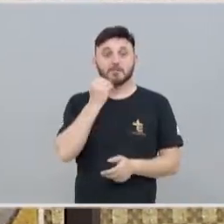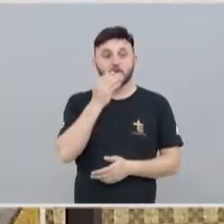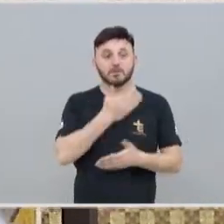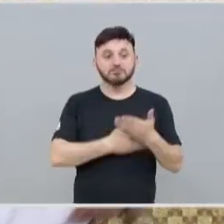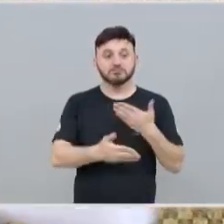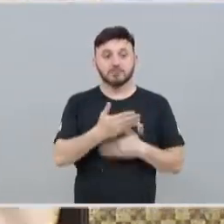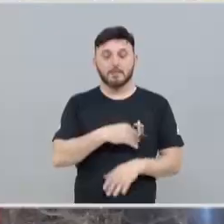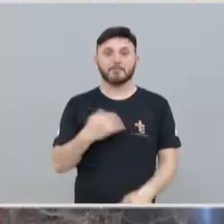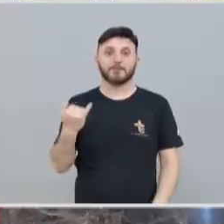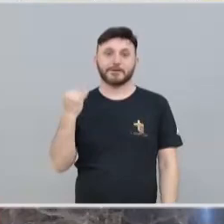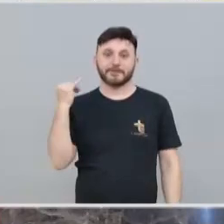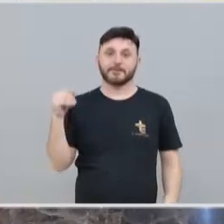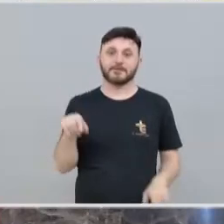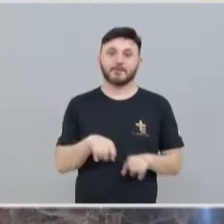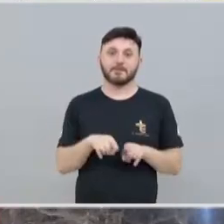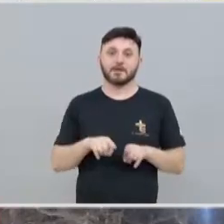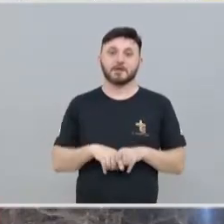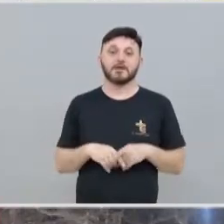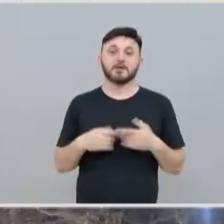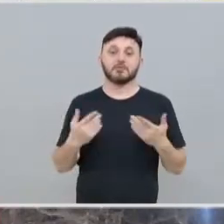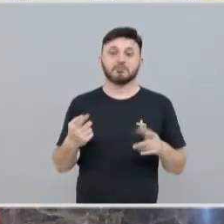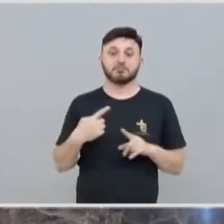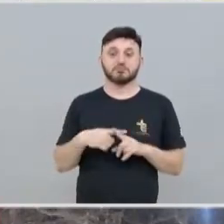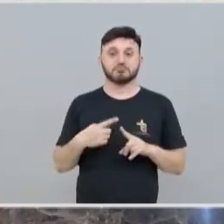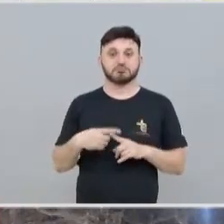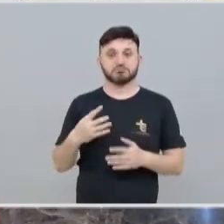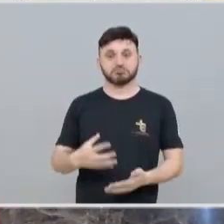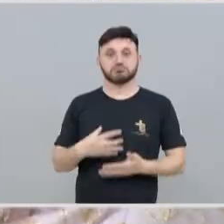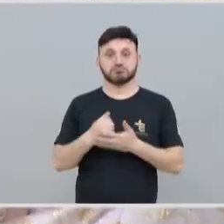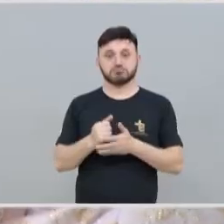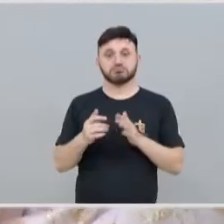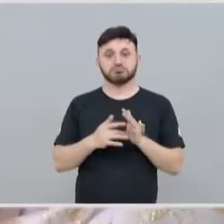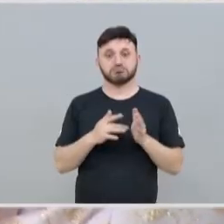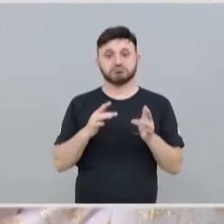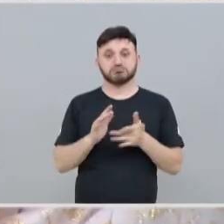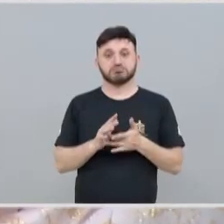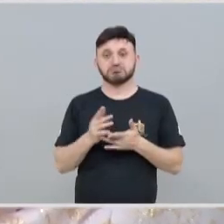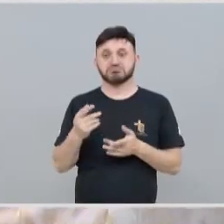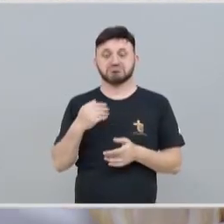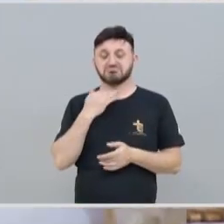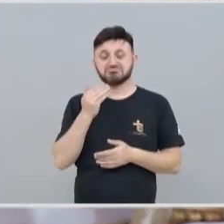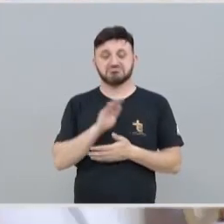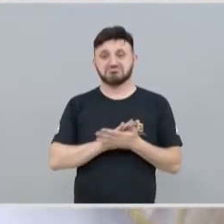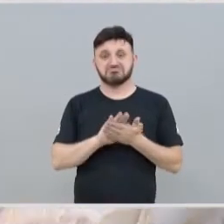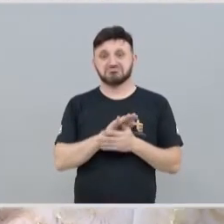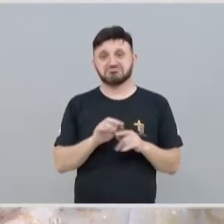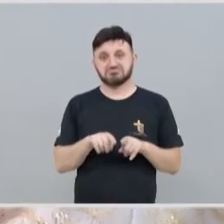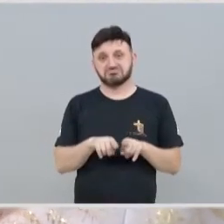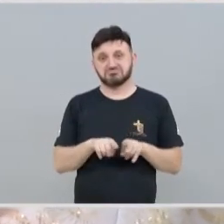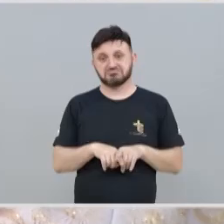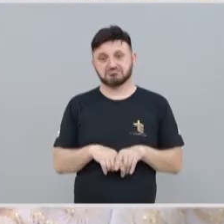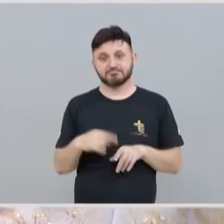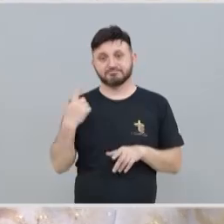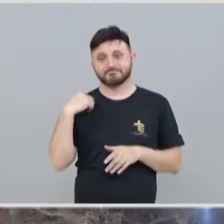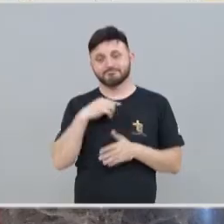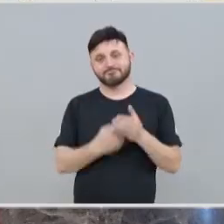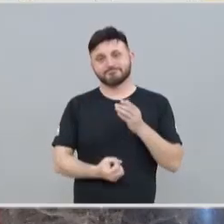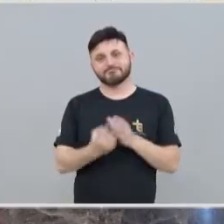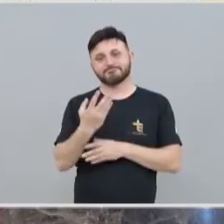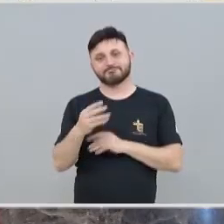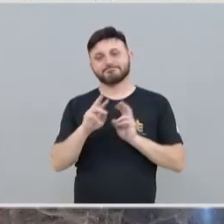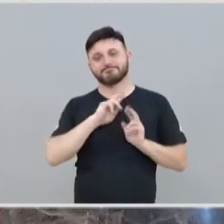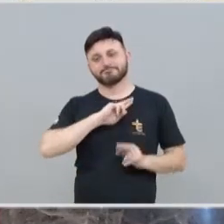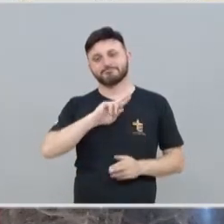se não onde está a redenção de nosso senhor jesus cristo queremos uma religião sem jesus